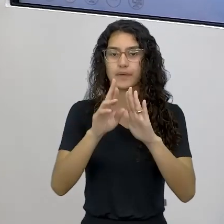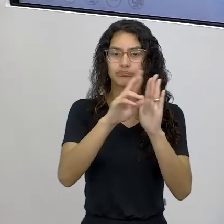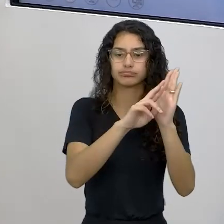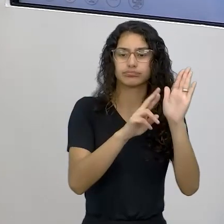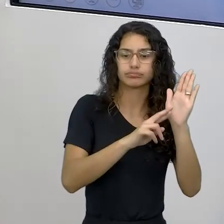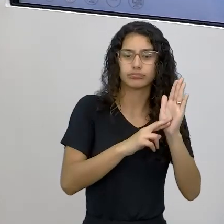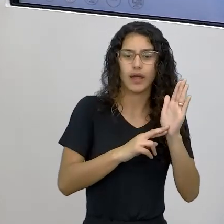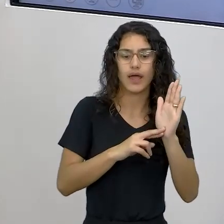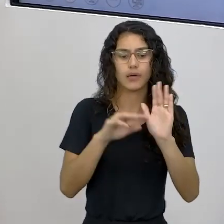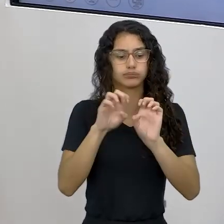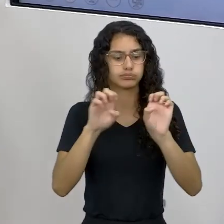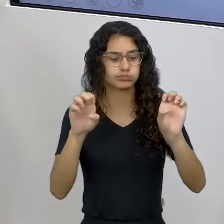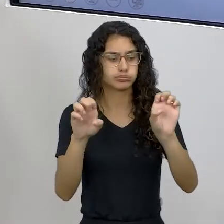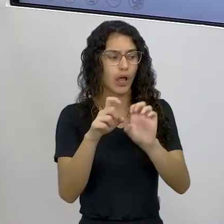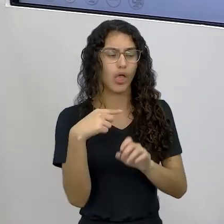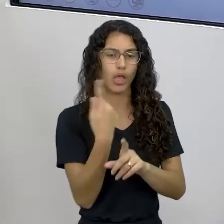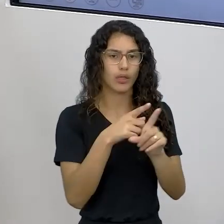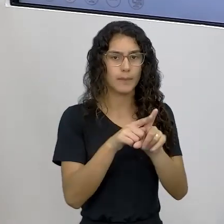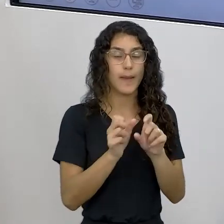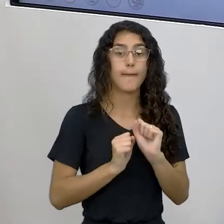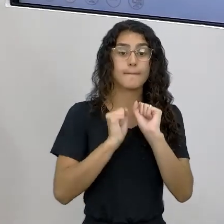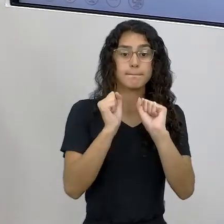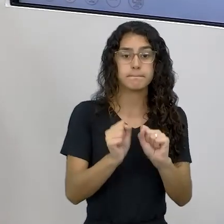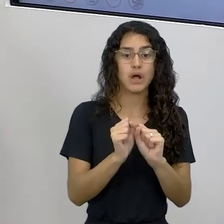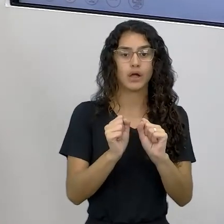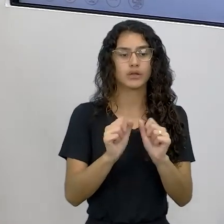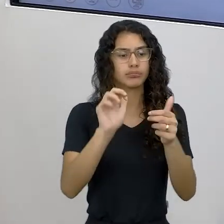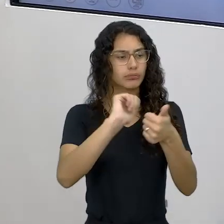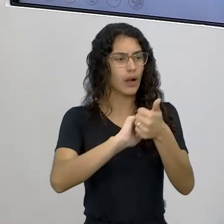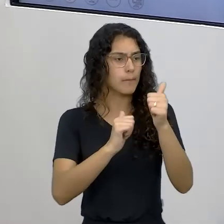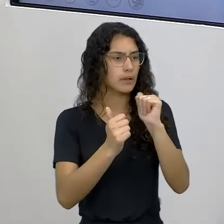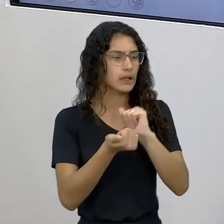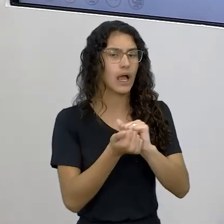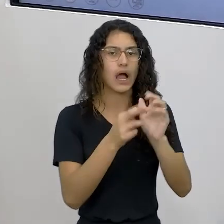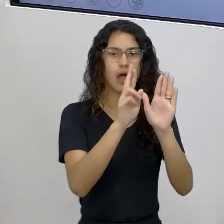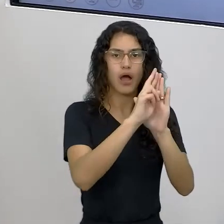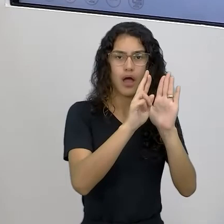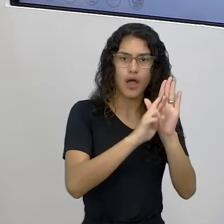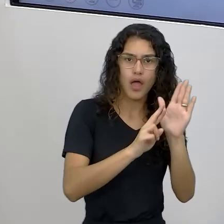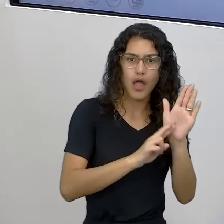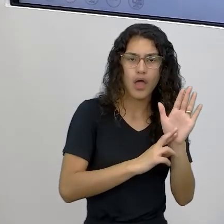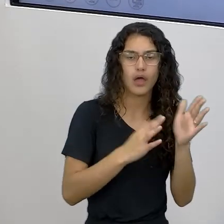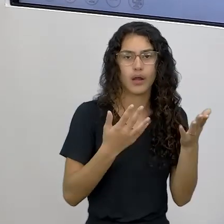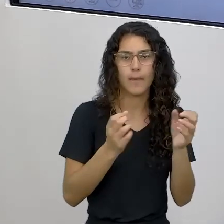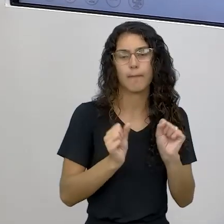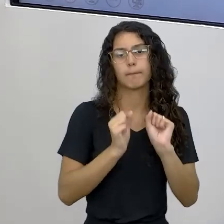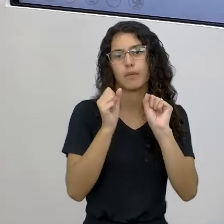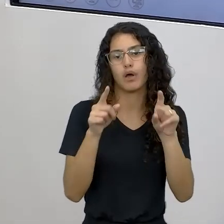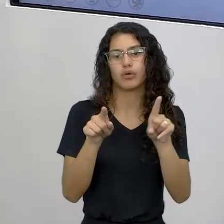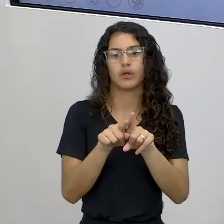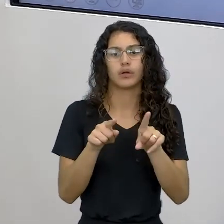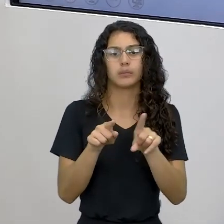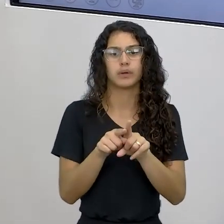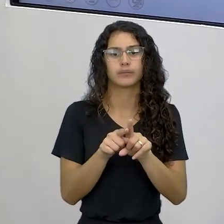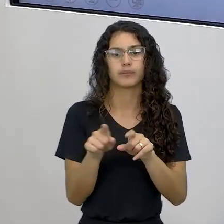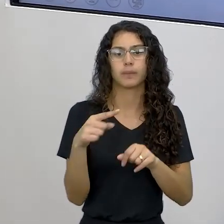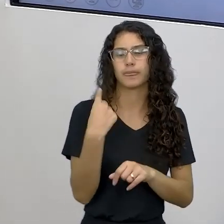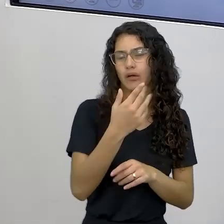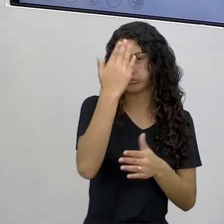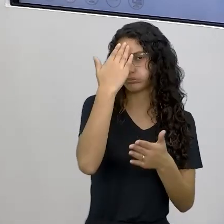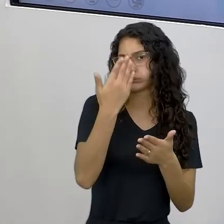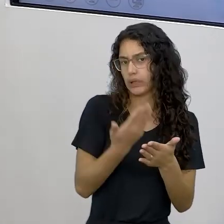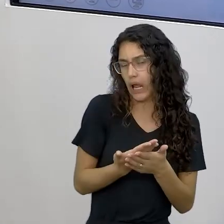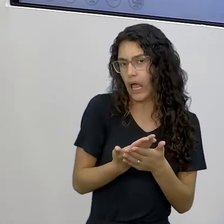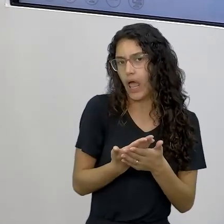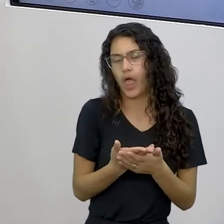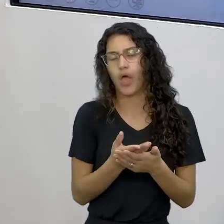regras nos encaixam? Será que a gente pode nos adequar a essas regras? Será que essas regras nós concordamos ou